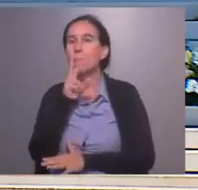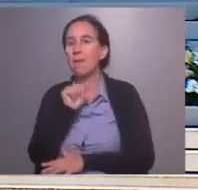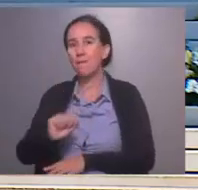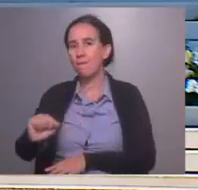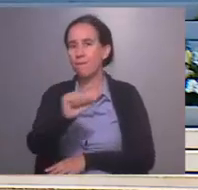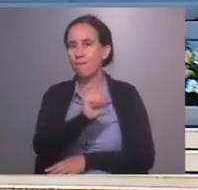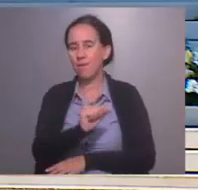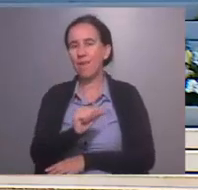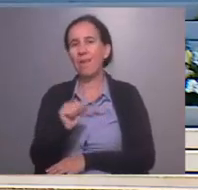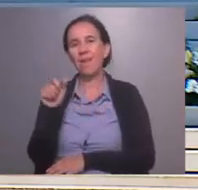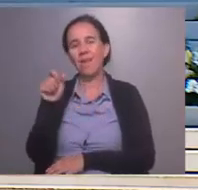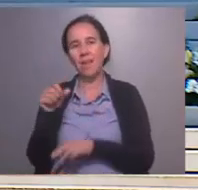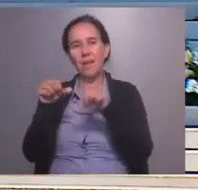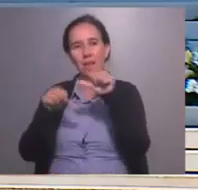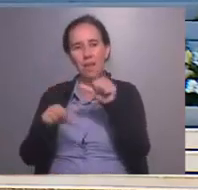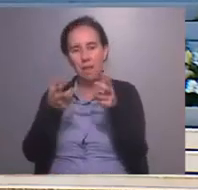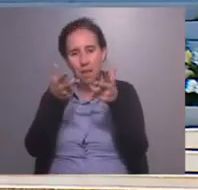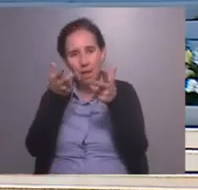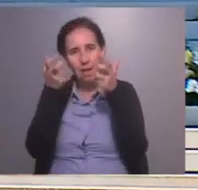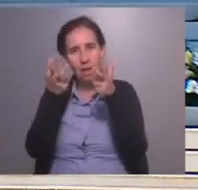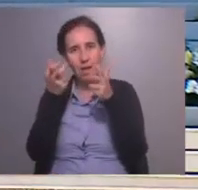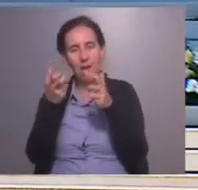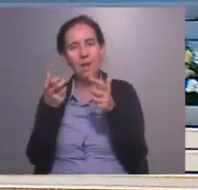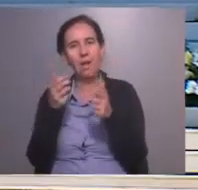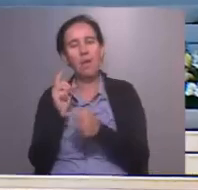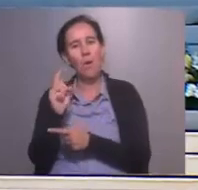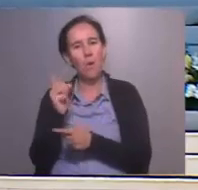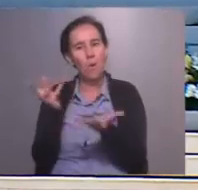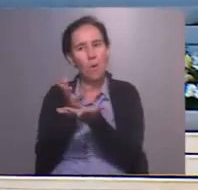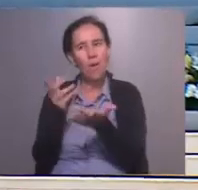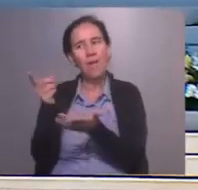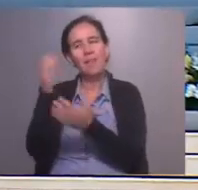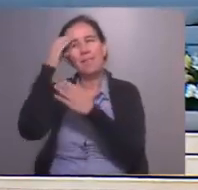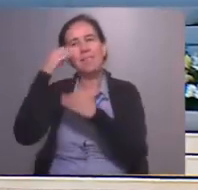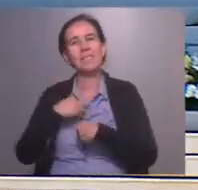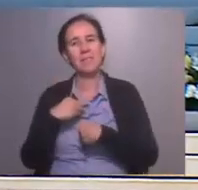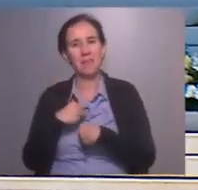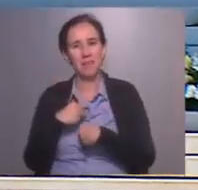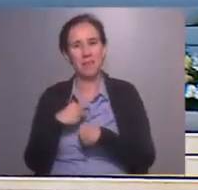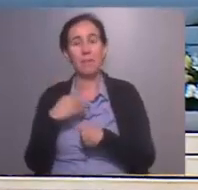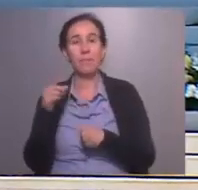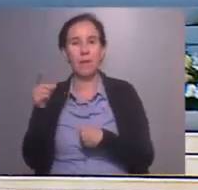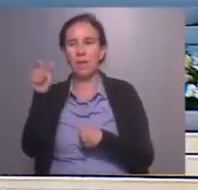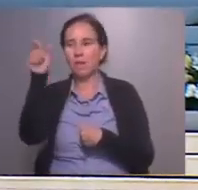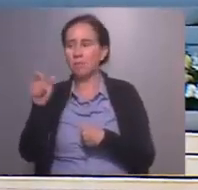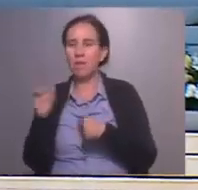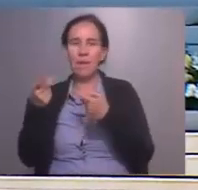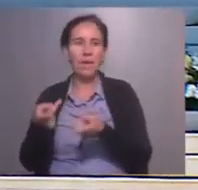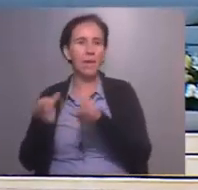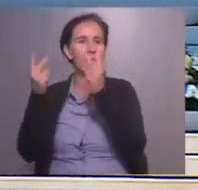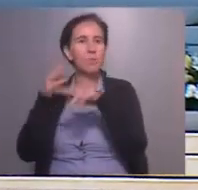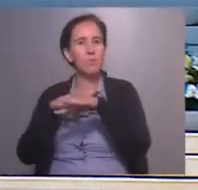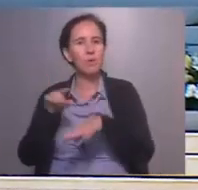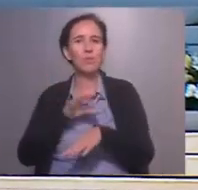ensina-nos esta arte da escuta e da intercessão. A arte de quem se deixa libertar pelo